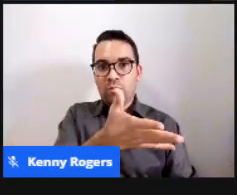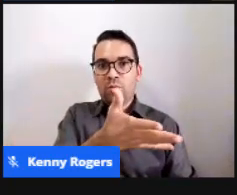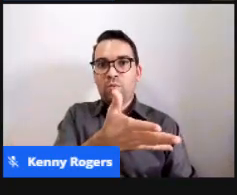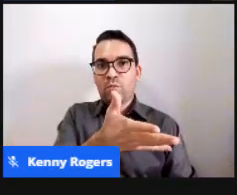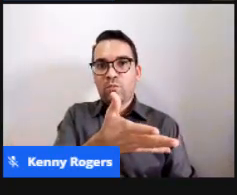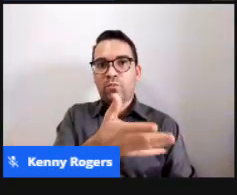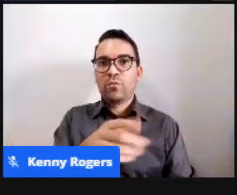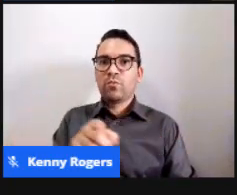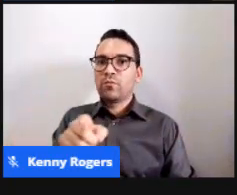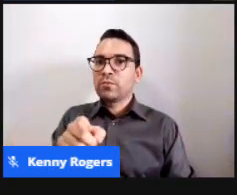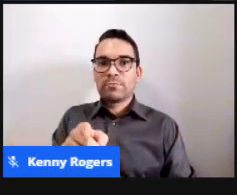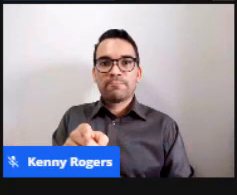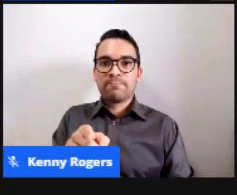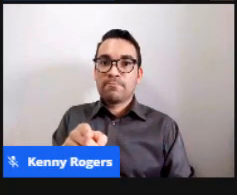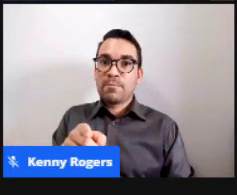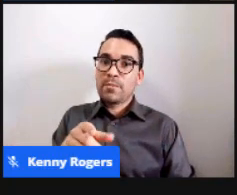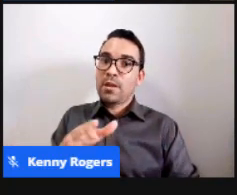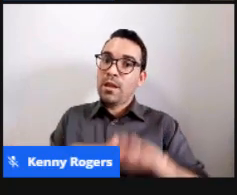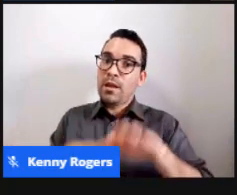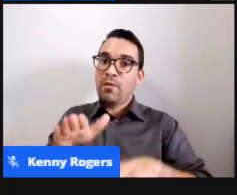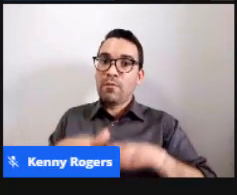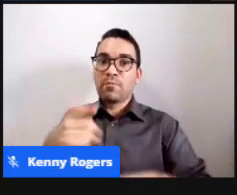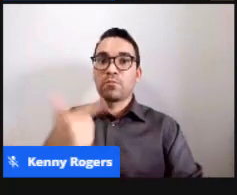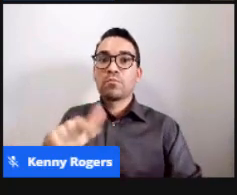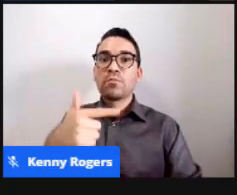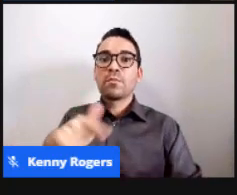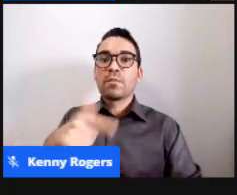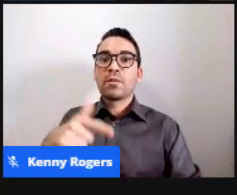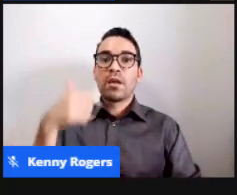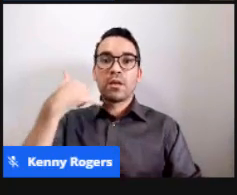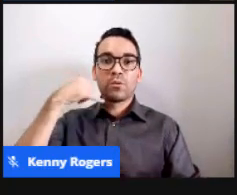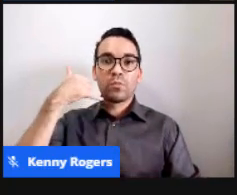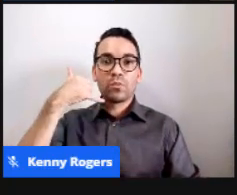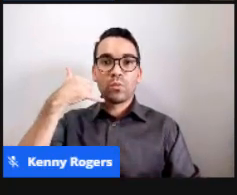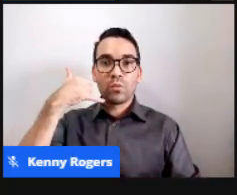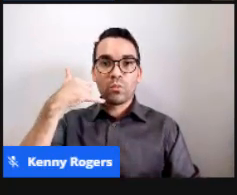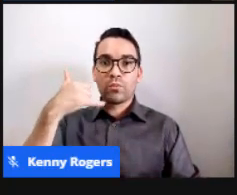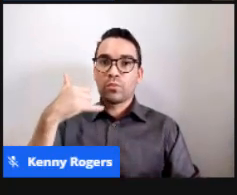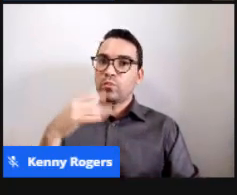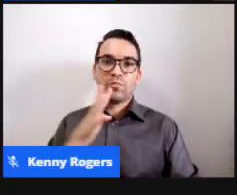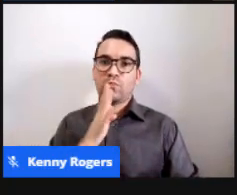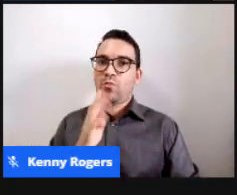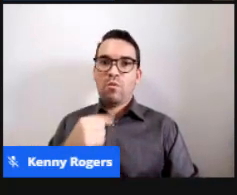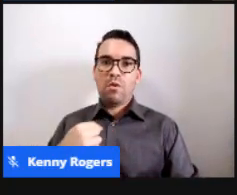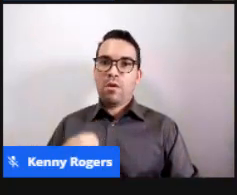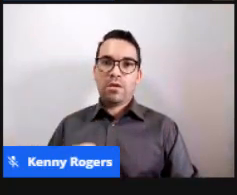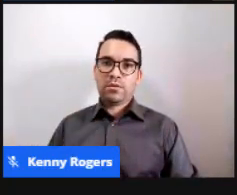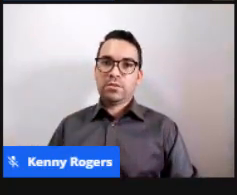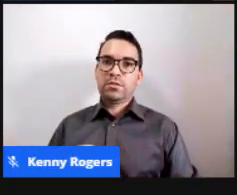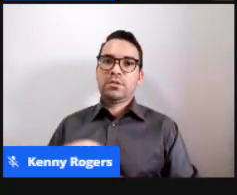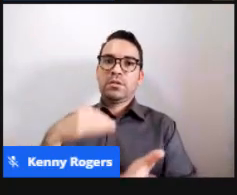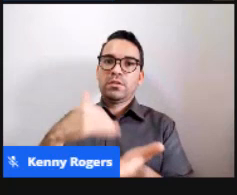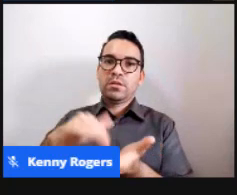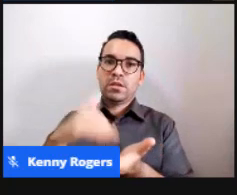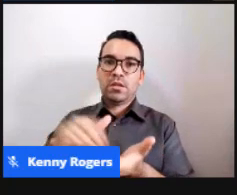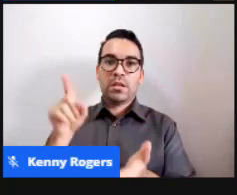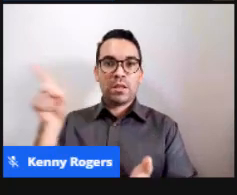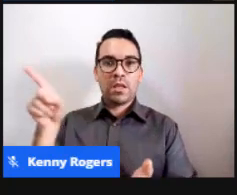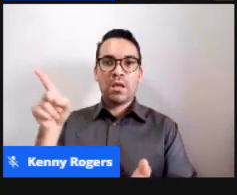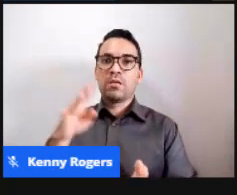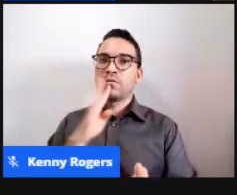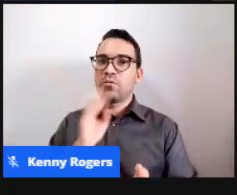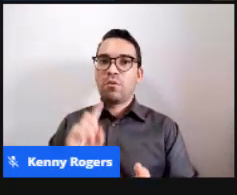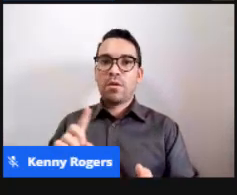tenham o nosso contato, porque muitos assumiram muito recentemente, mas tem professores que têm um e-mail